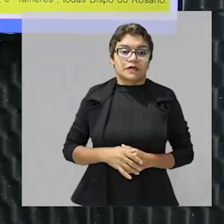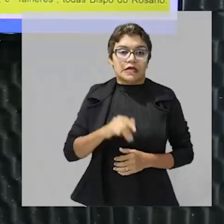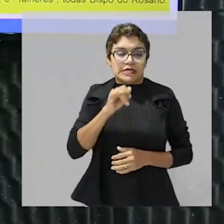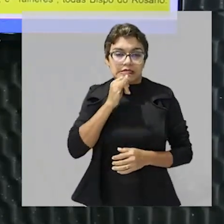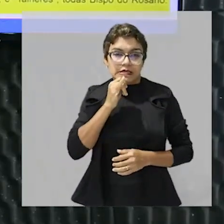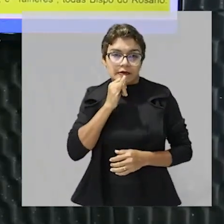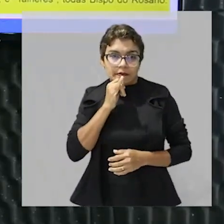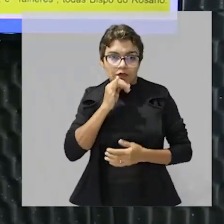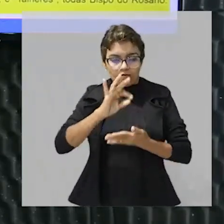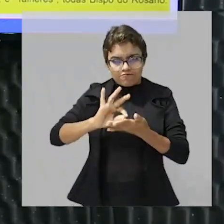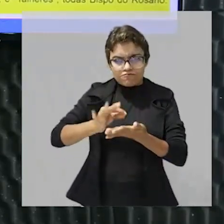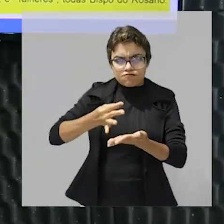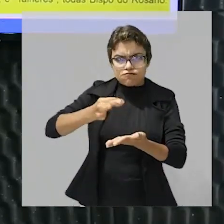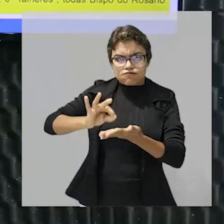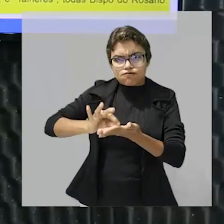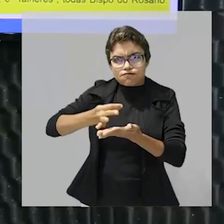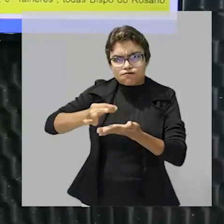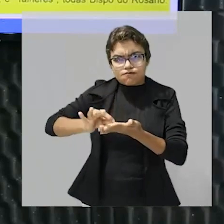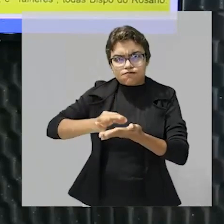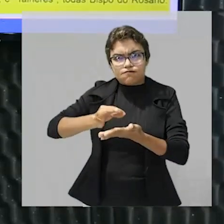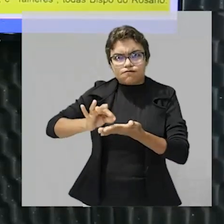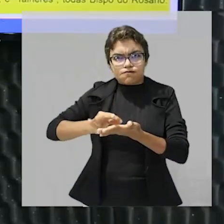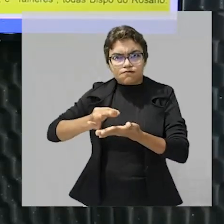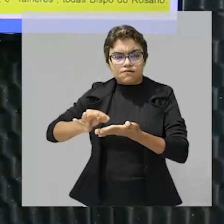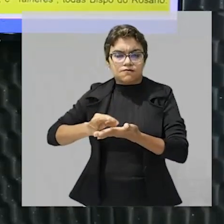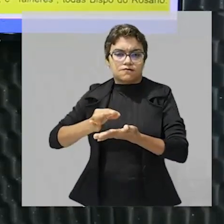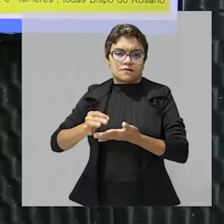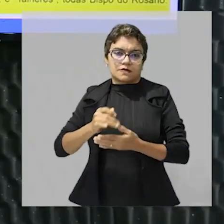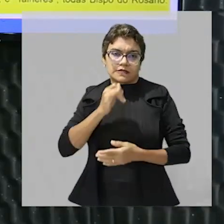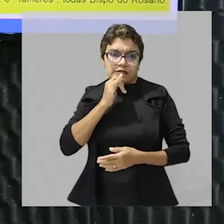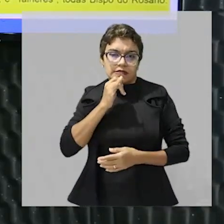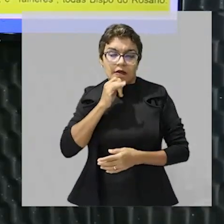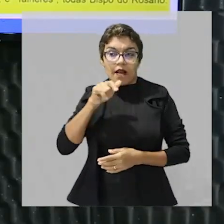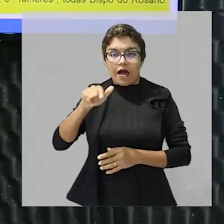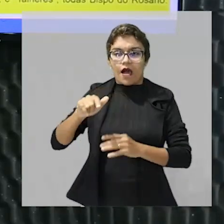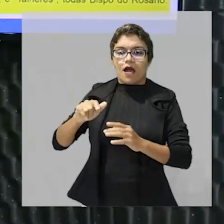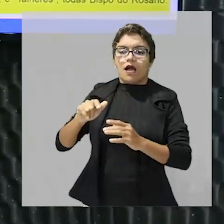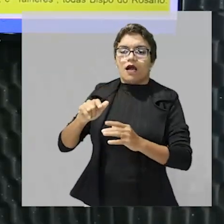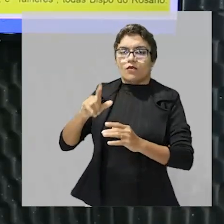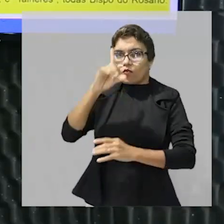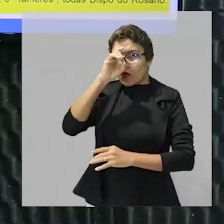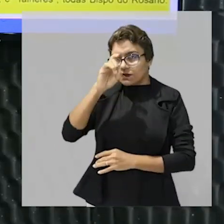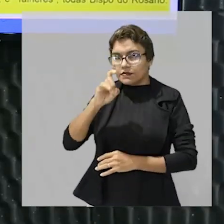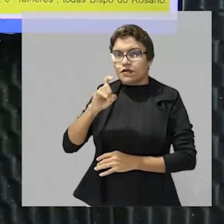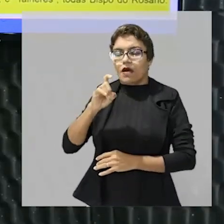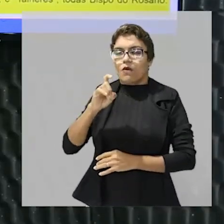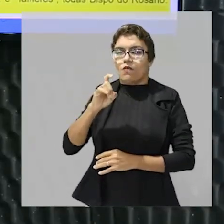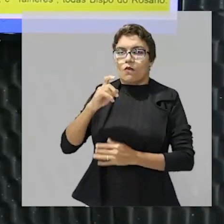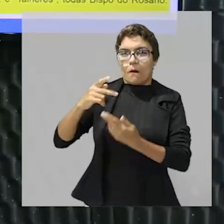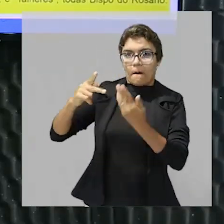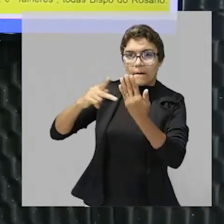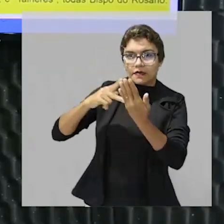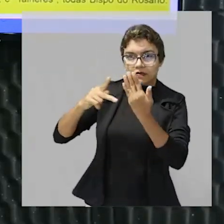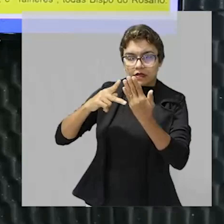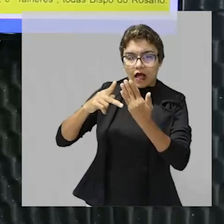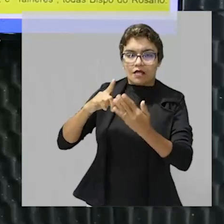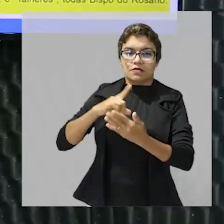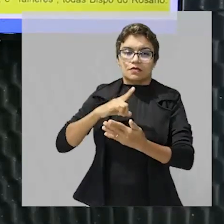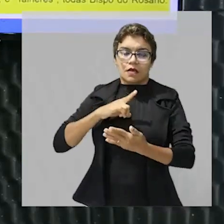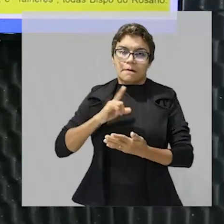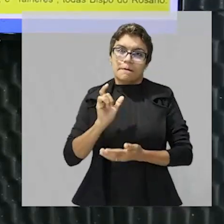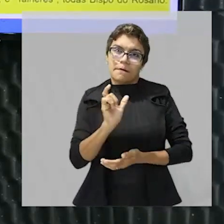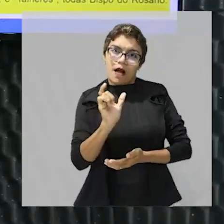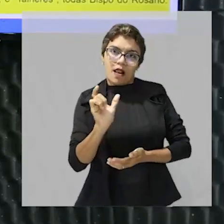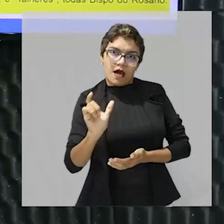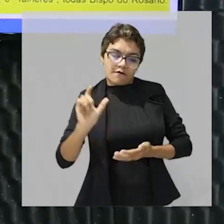borda, tirando fios do próprio uniforme do hospital psiquiátrico e borda palavras, objetos que vão ser salvos